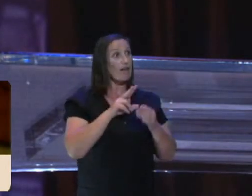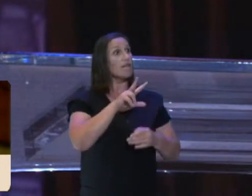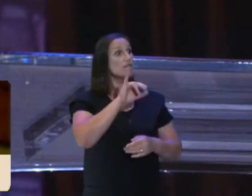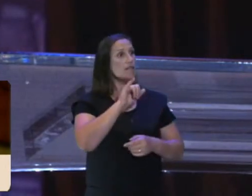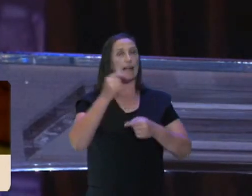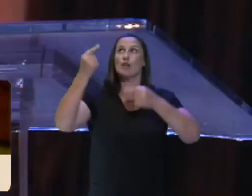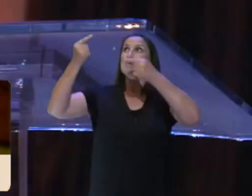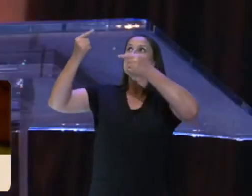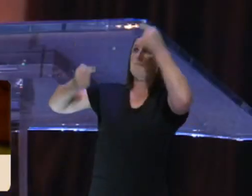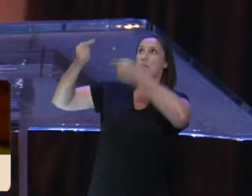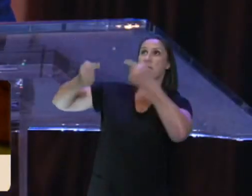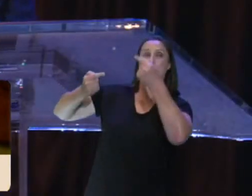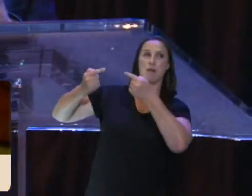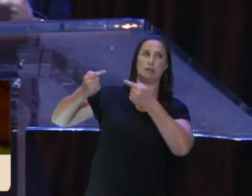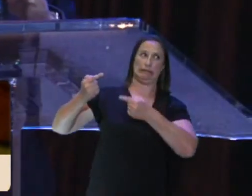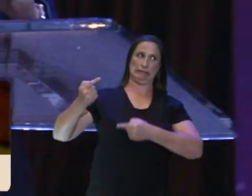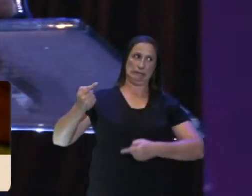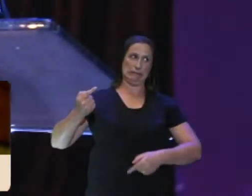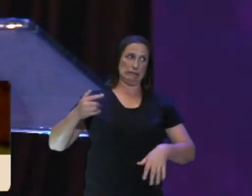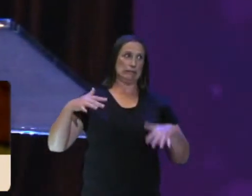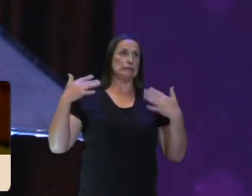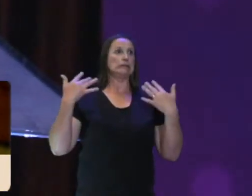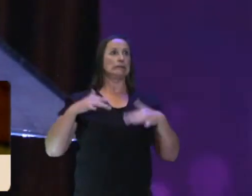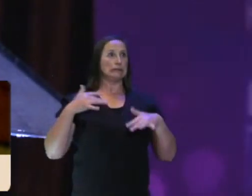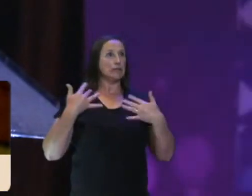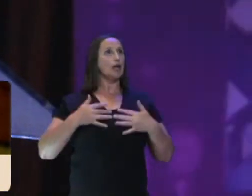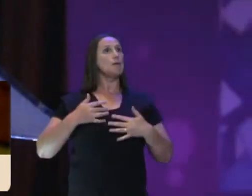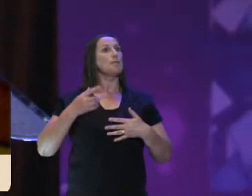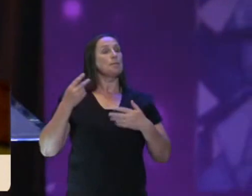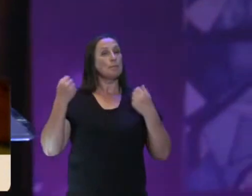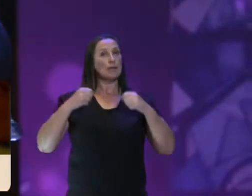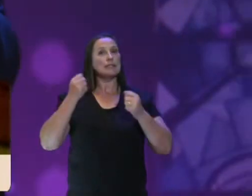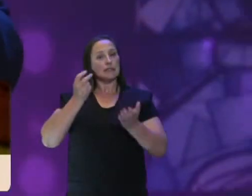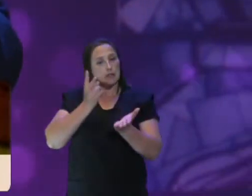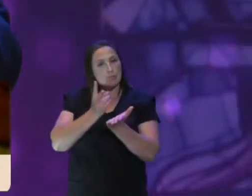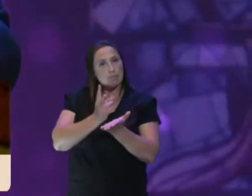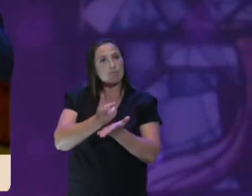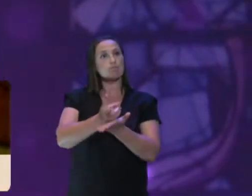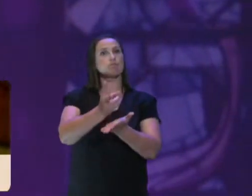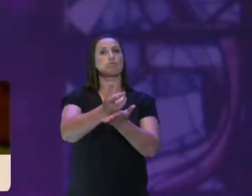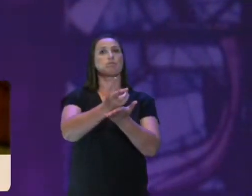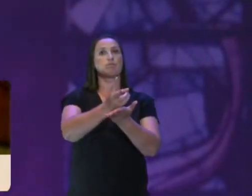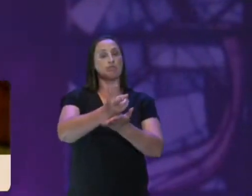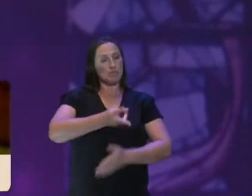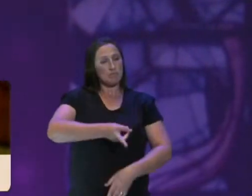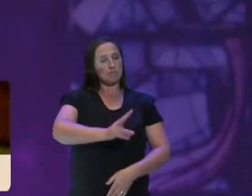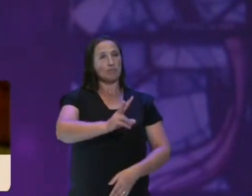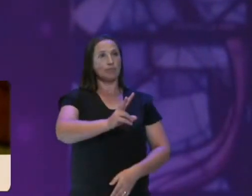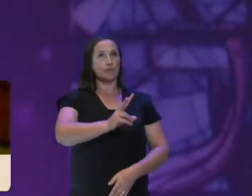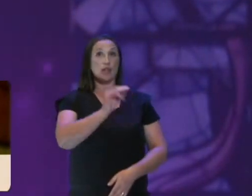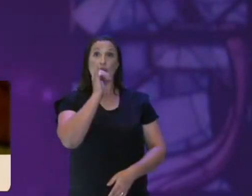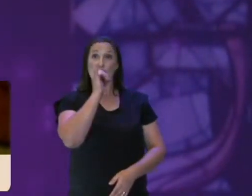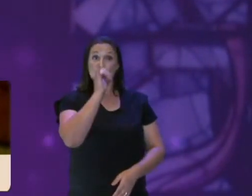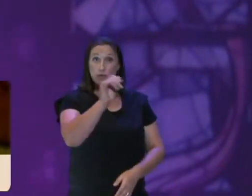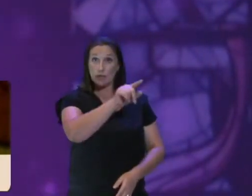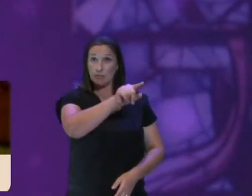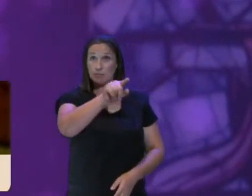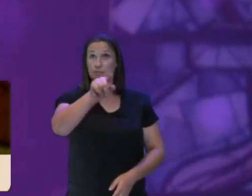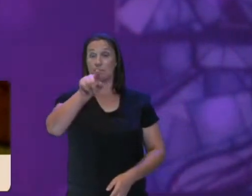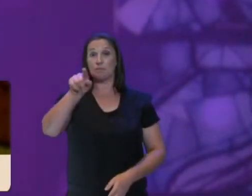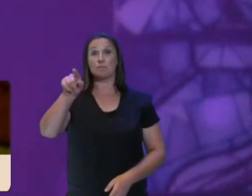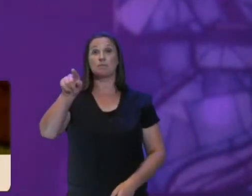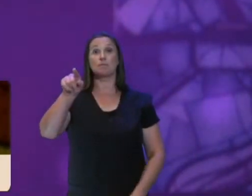Tu vai arrumar uma encrenca que só você. E eu queria dizer para você exatamente